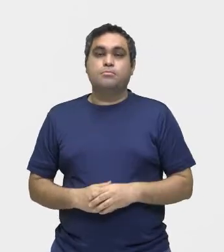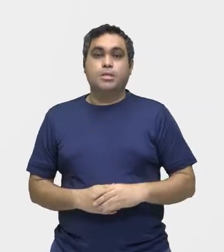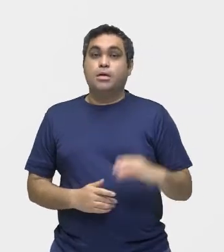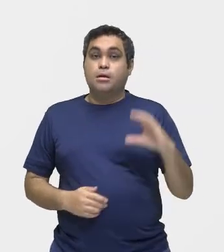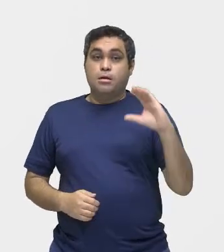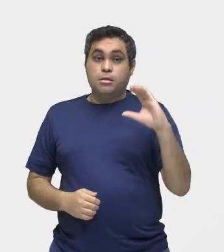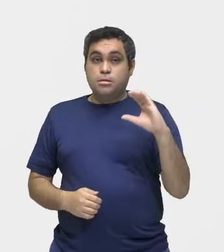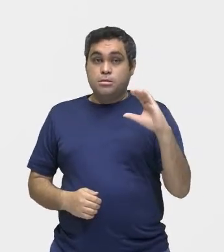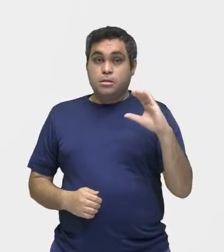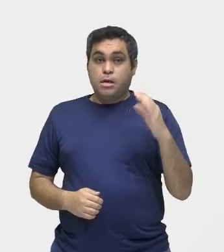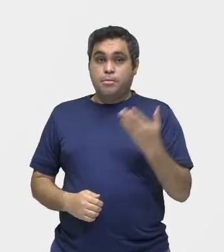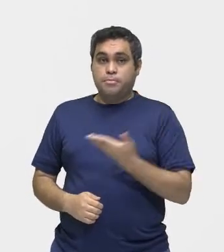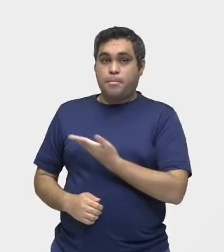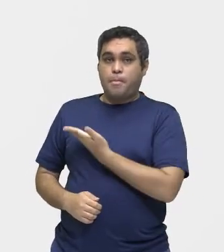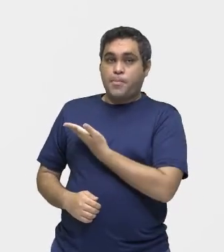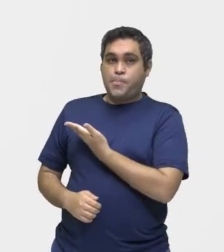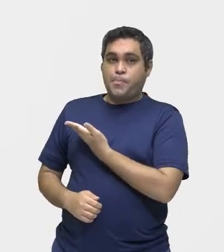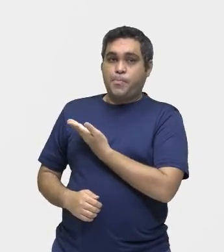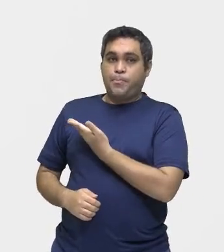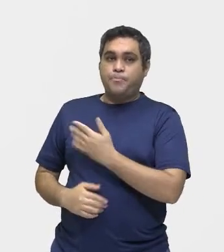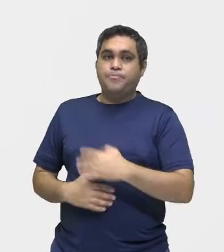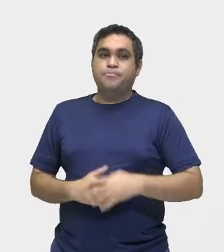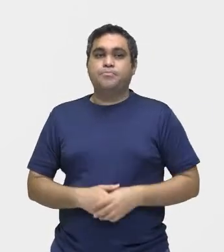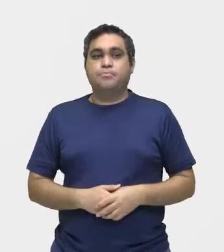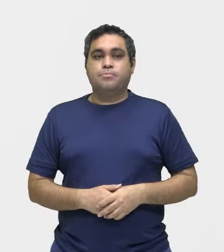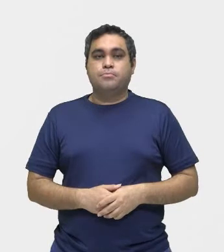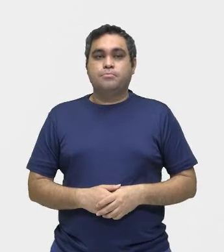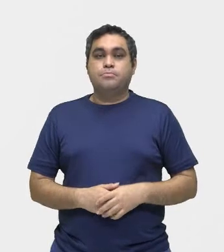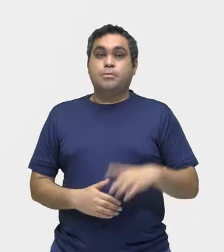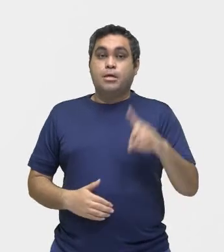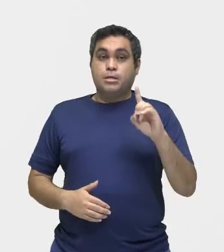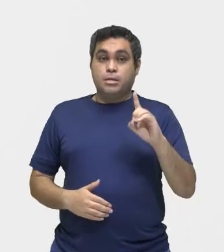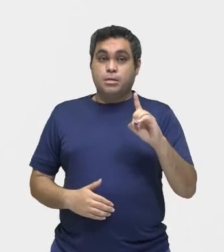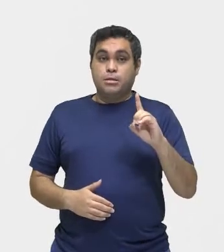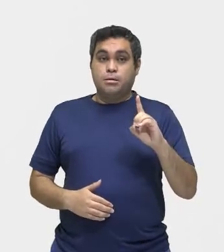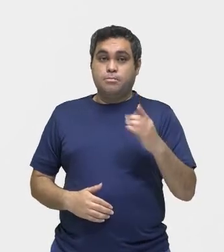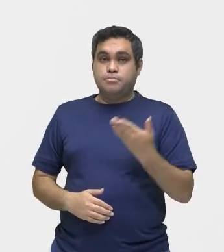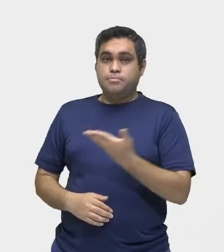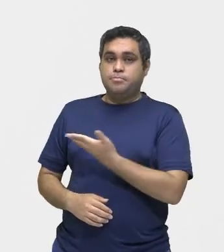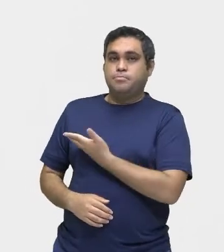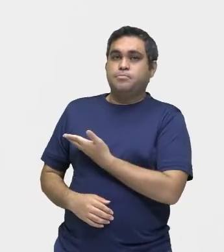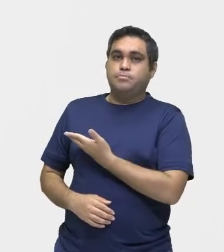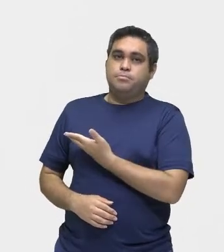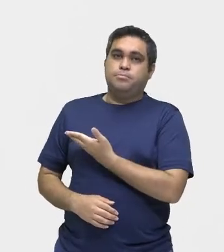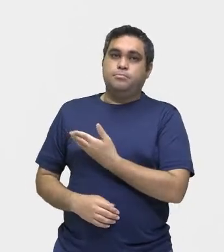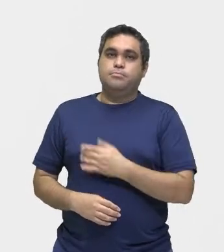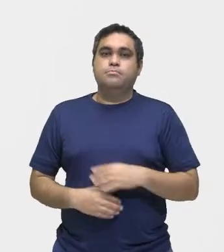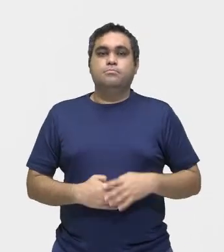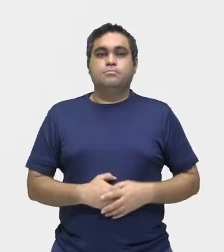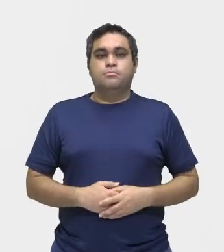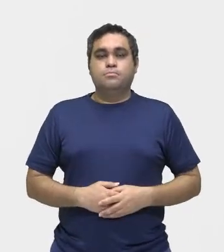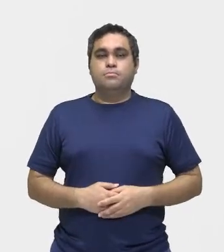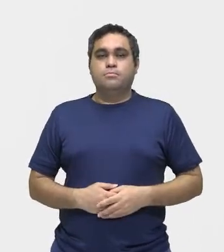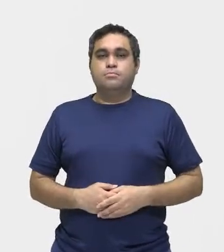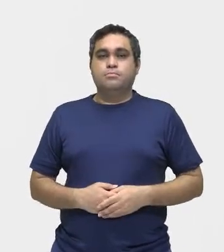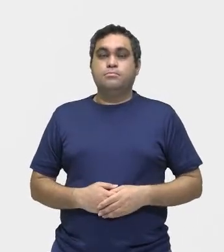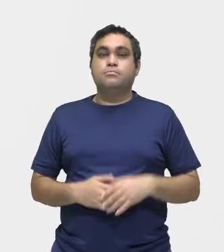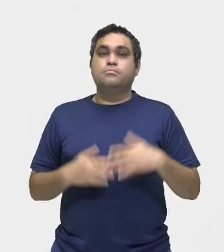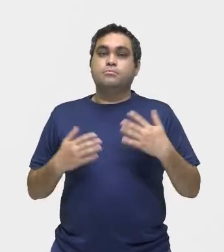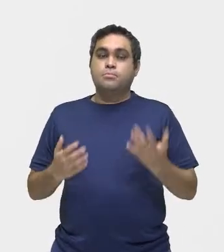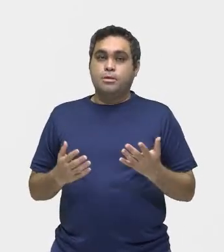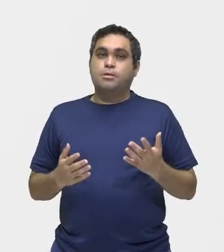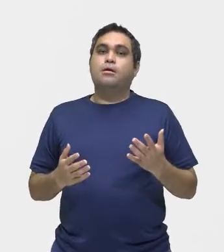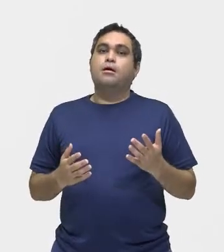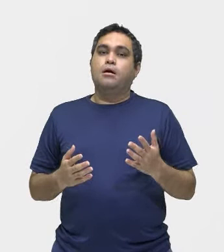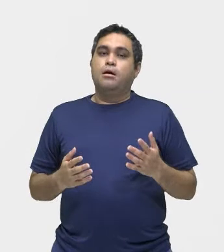escaleno; letra C, retângulo e equilátero; letra D, obtusângulo e escaleno. A referência é de